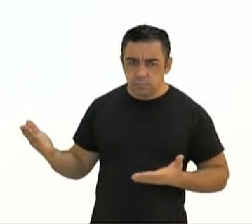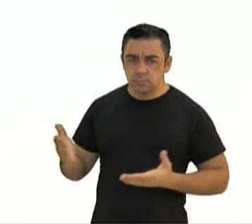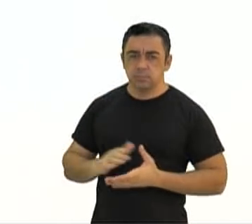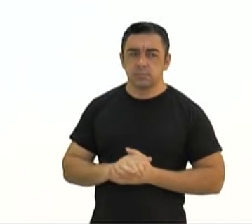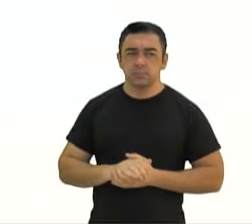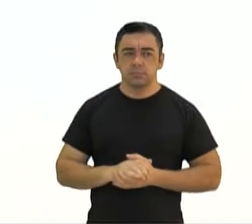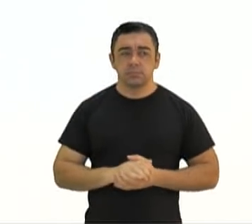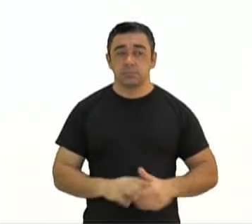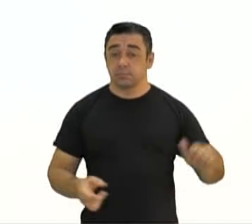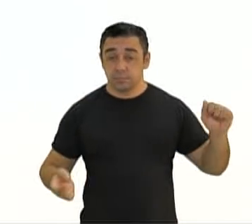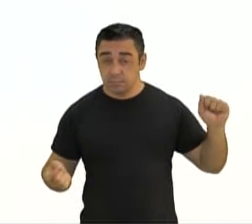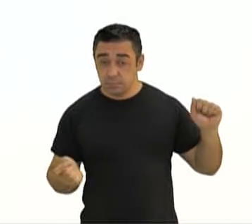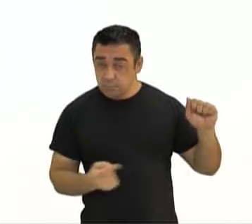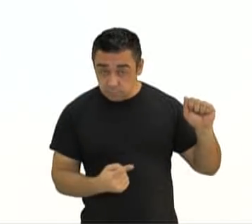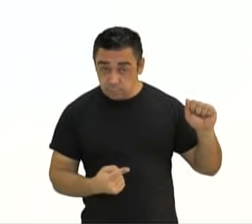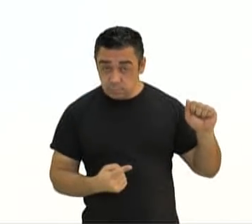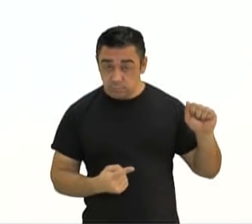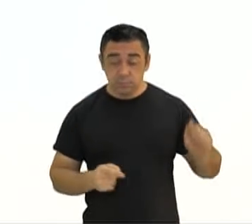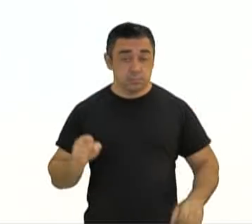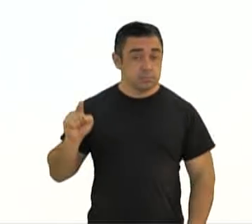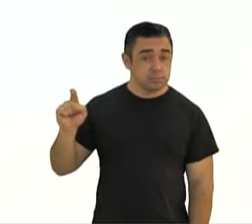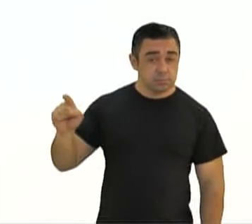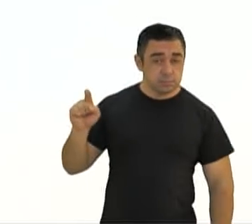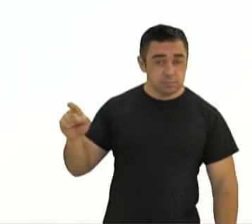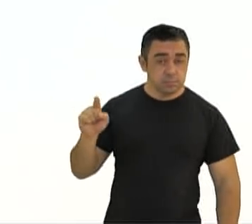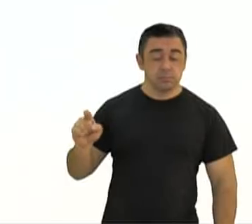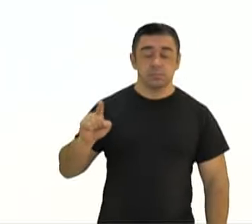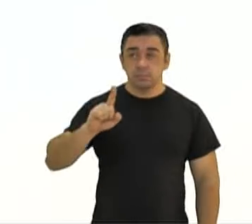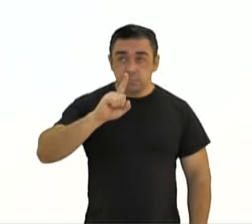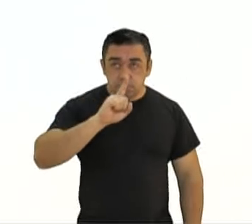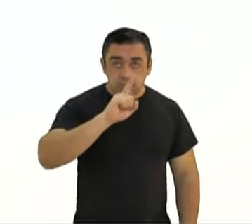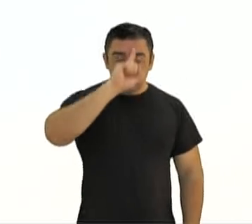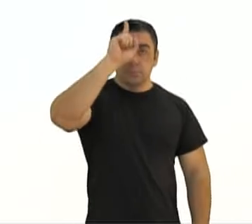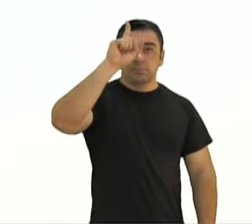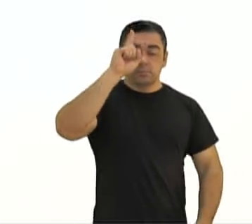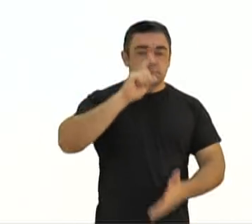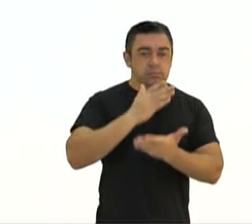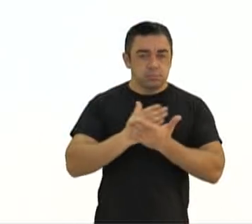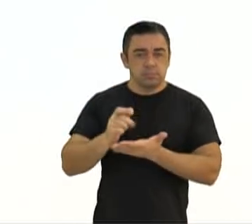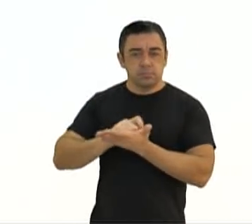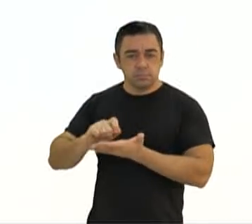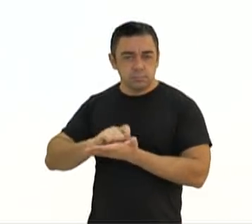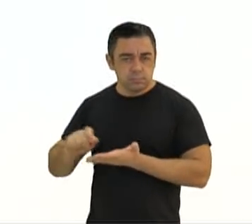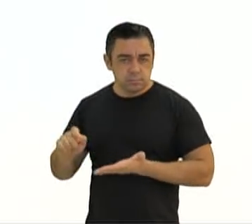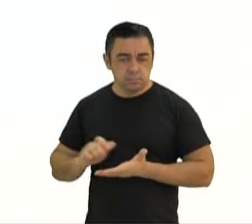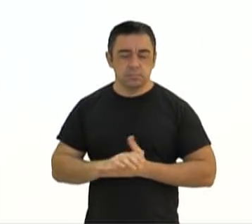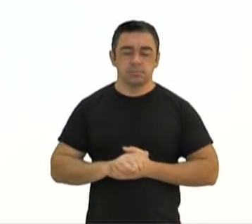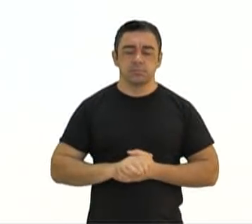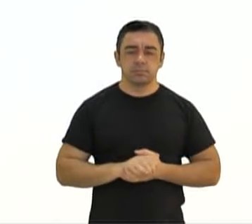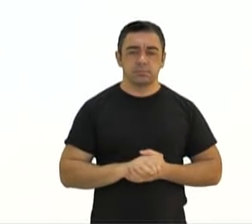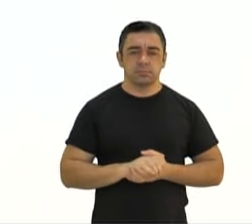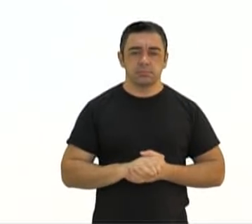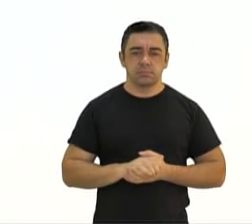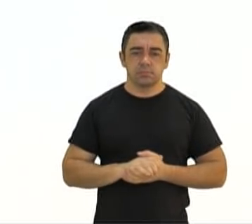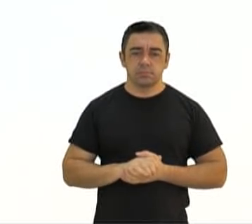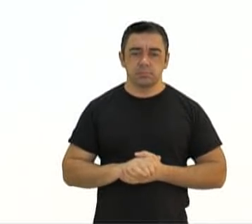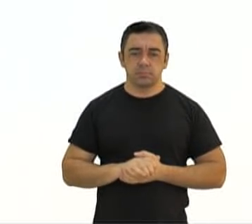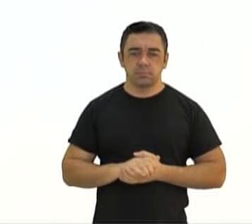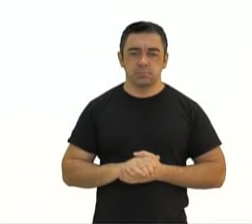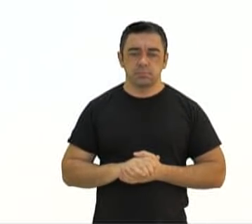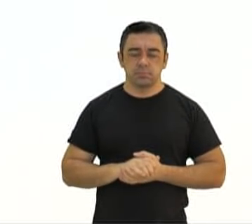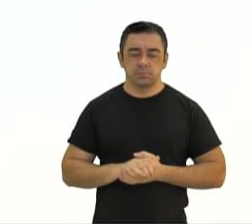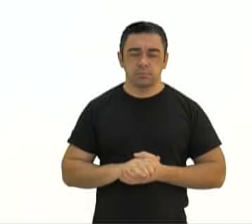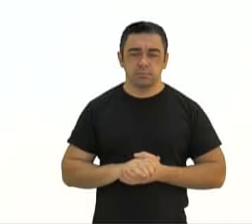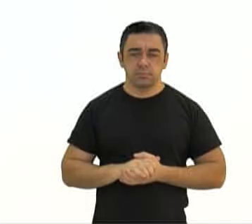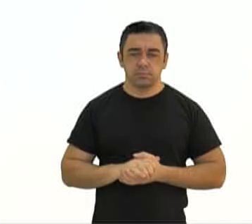correta? Muito bem, acertou quem respondeu letra A. Ele precisava